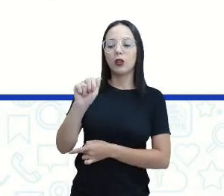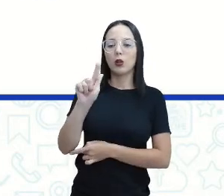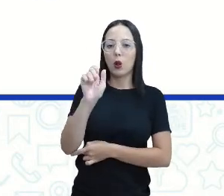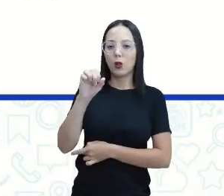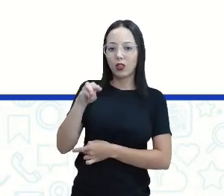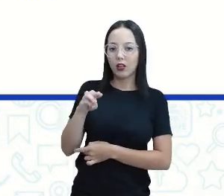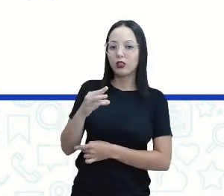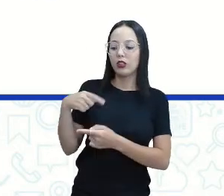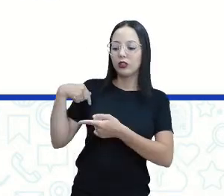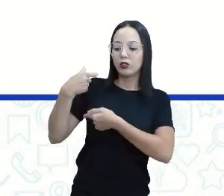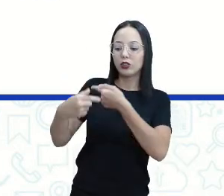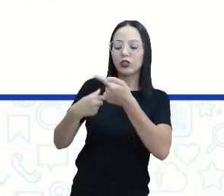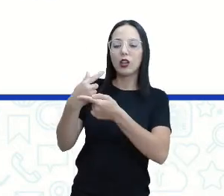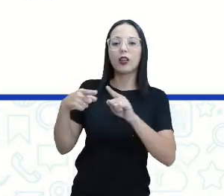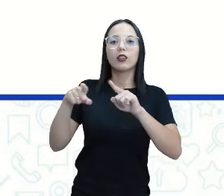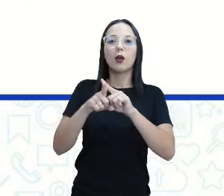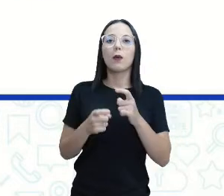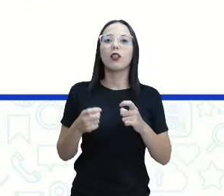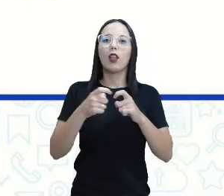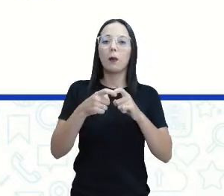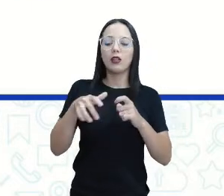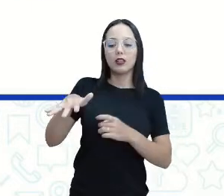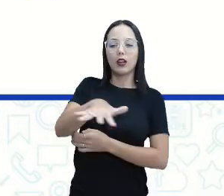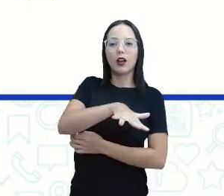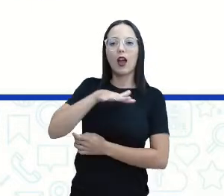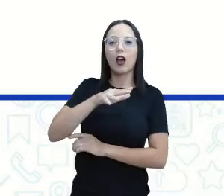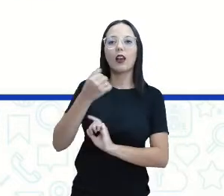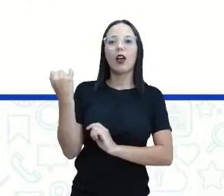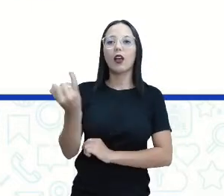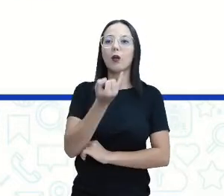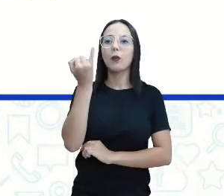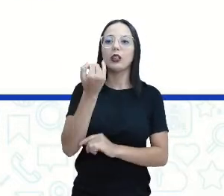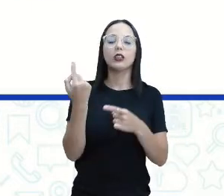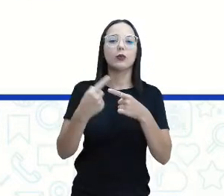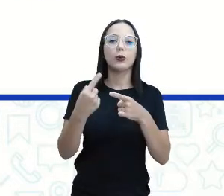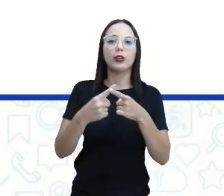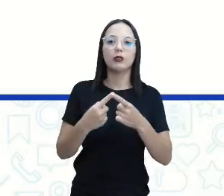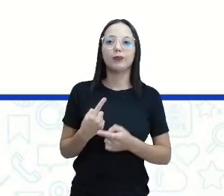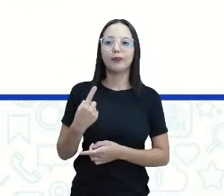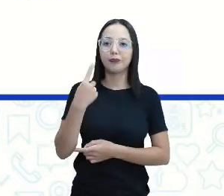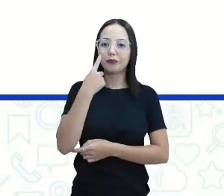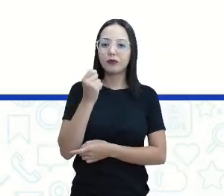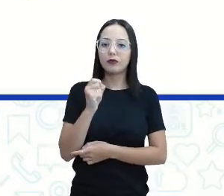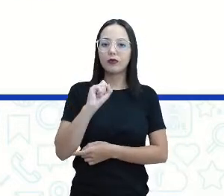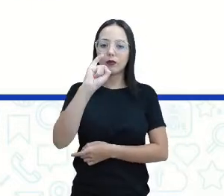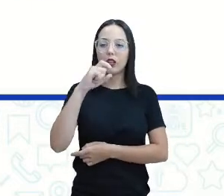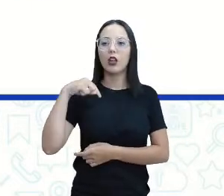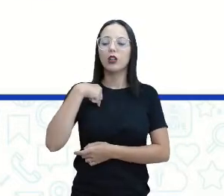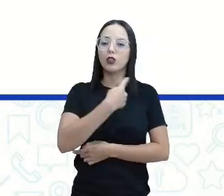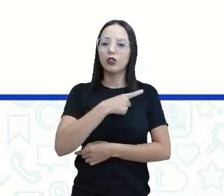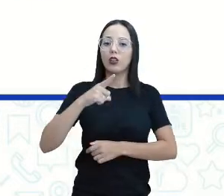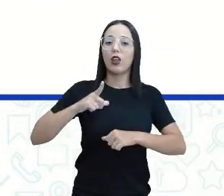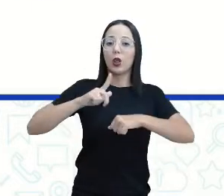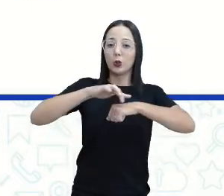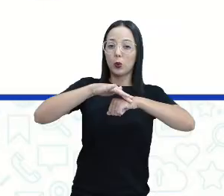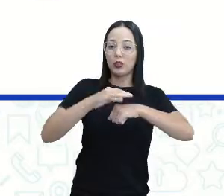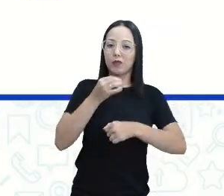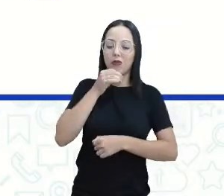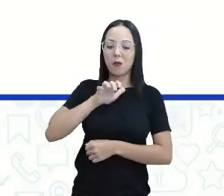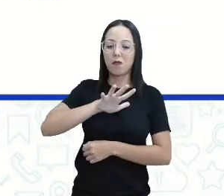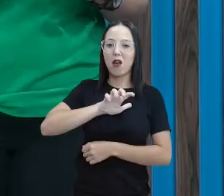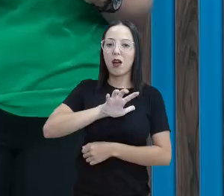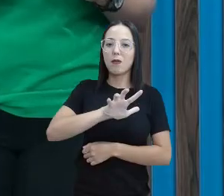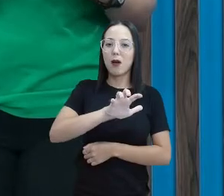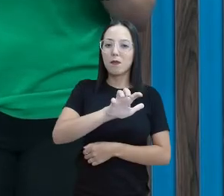genes, né? E na medicina, pessoal, é importante porque se a gente tem uma doença como o câncer, né?